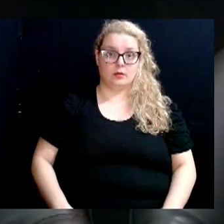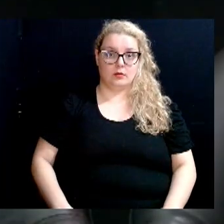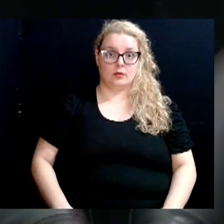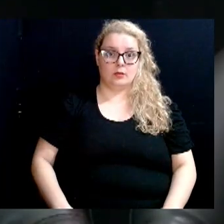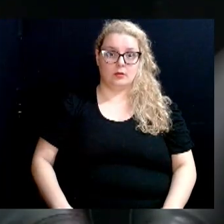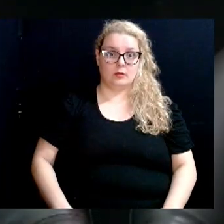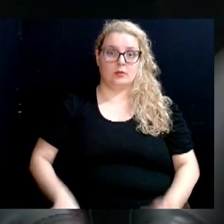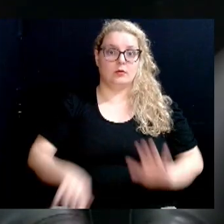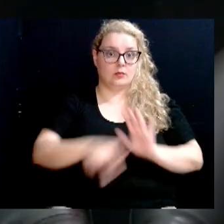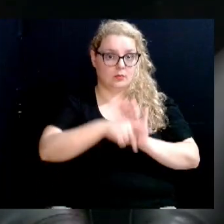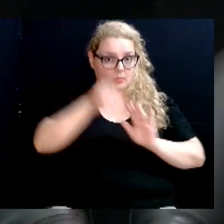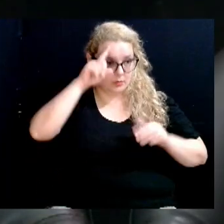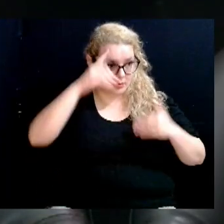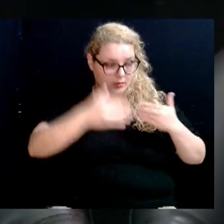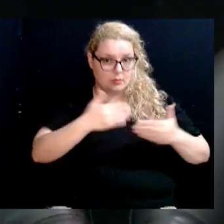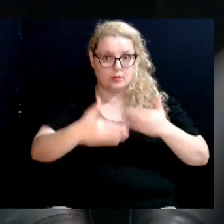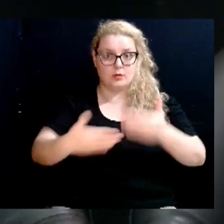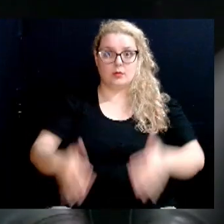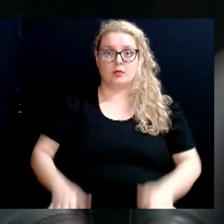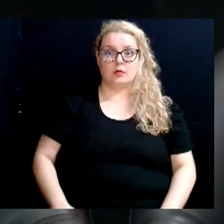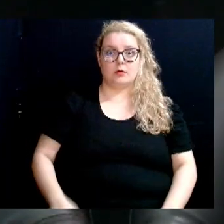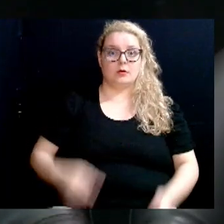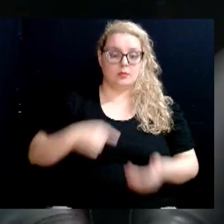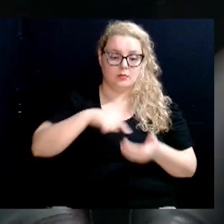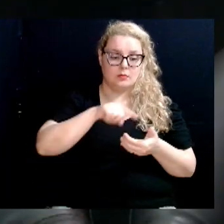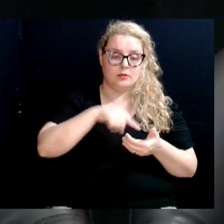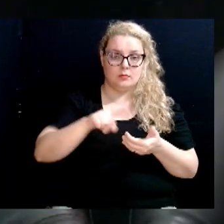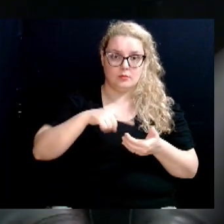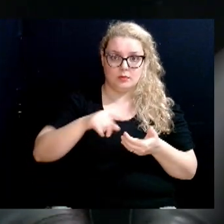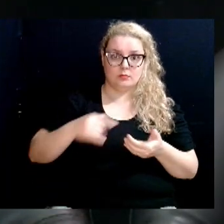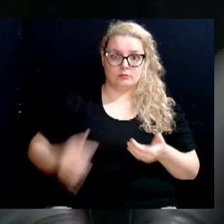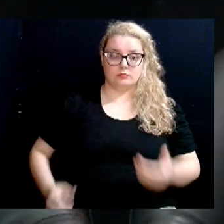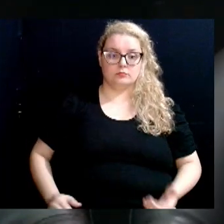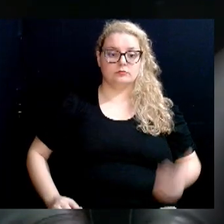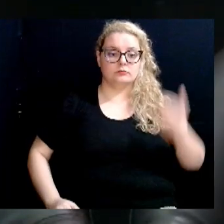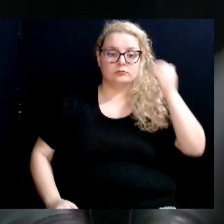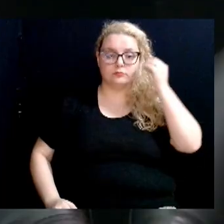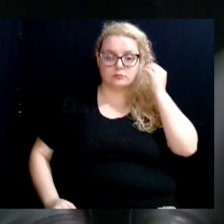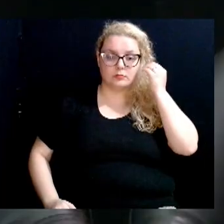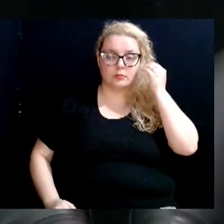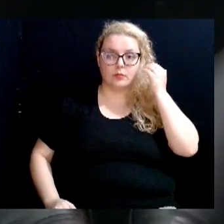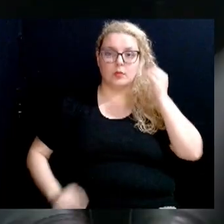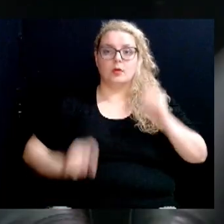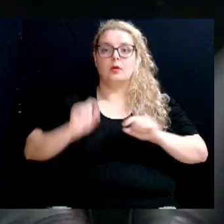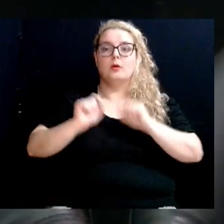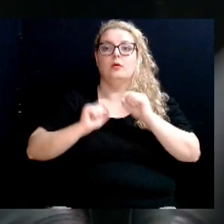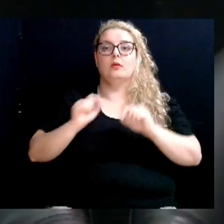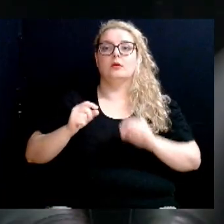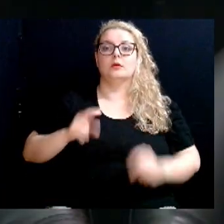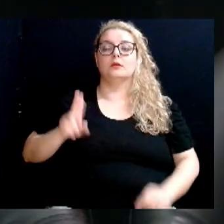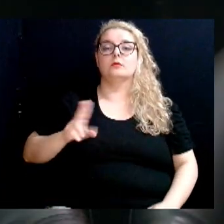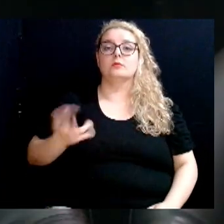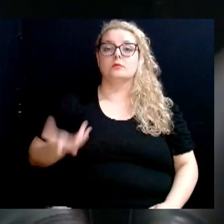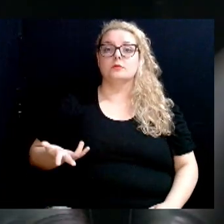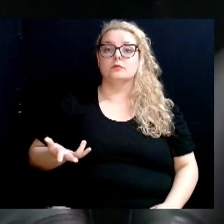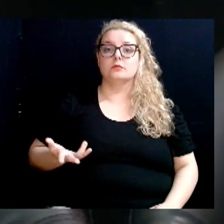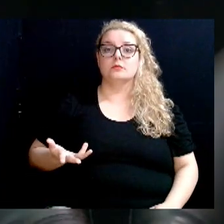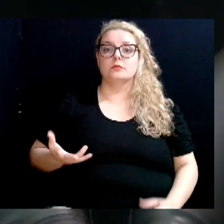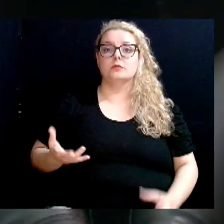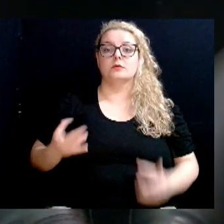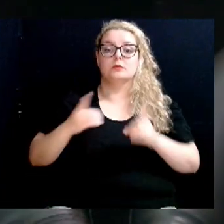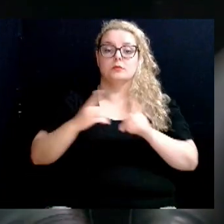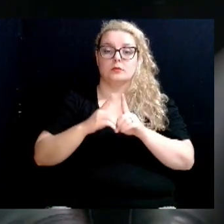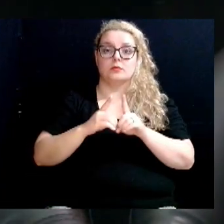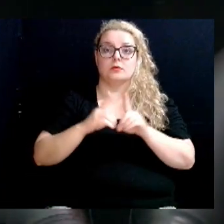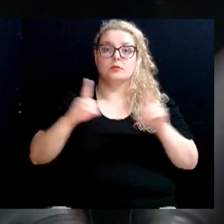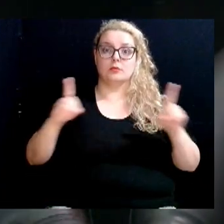dia, é o quê? Celular. O que você está consumindo ali? Que te aproxima ou te afasta da tua